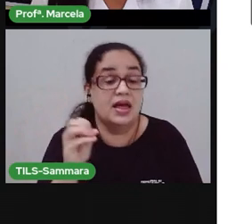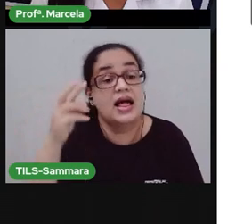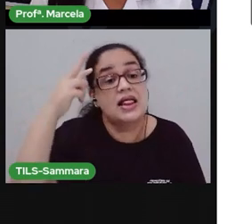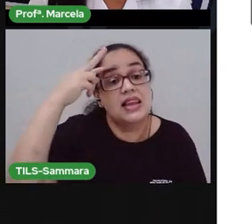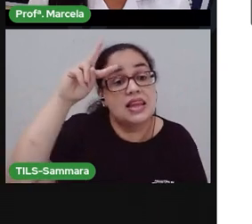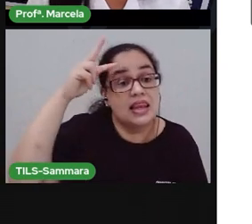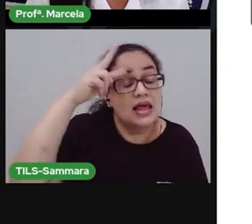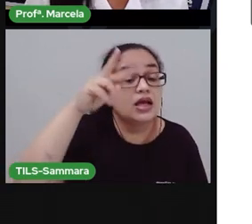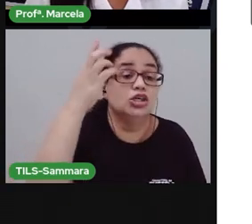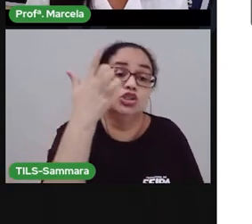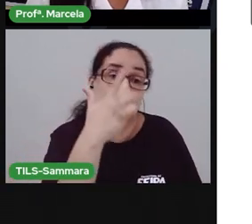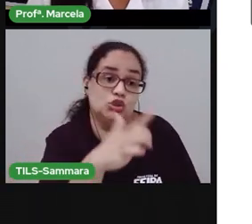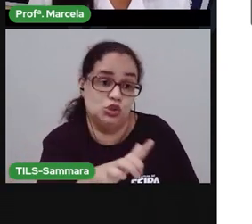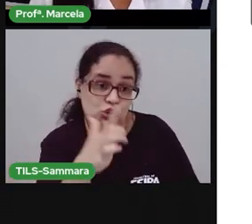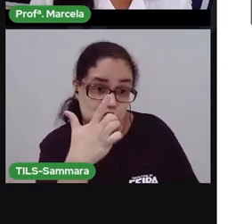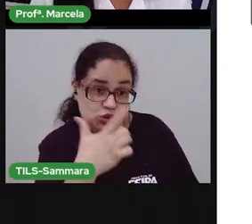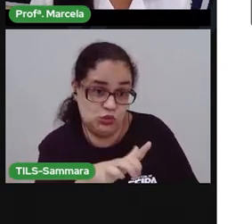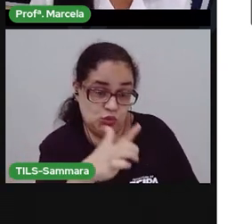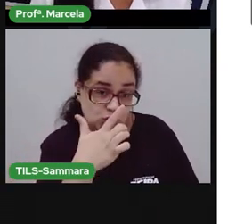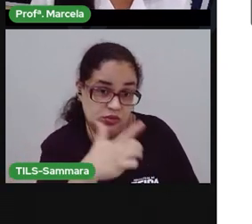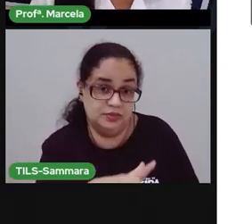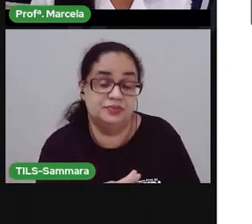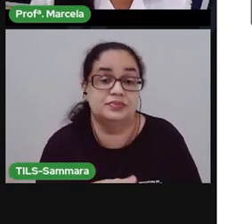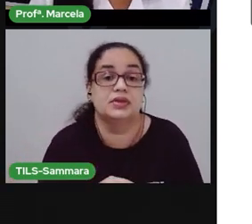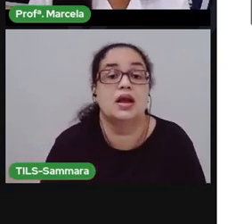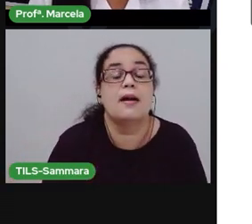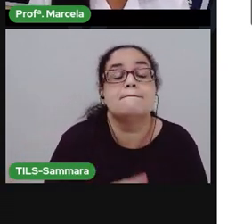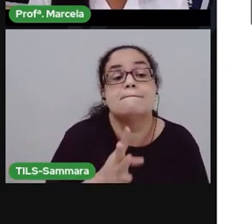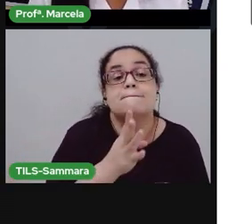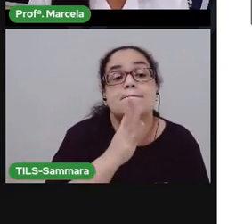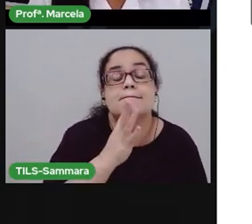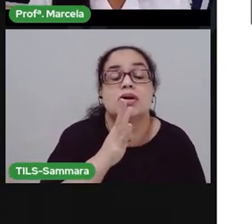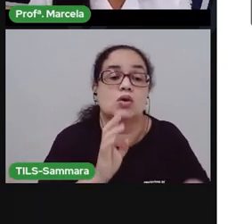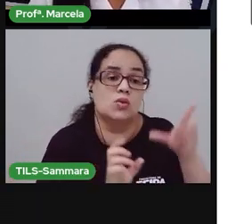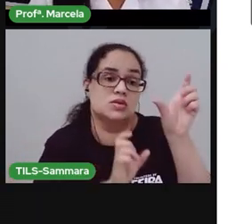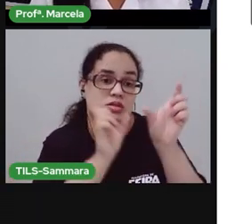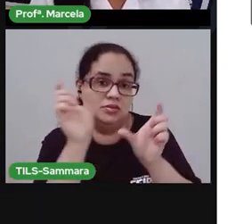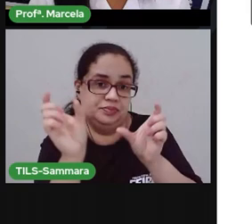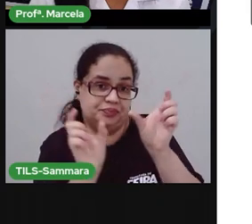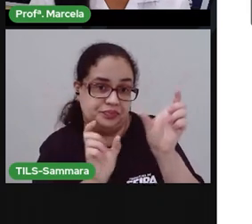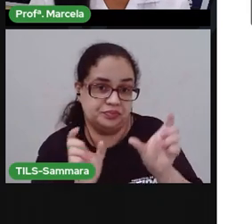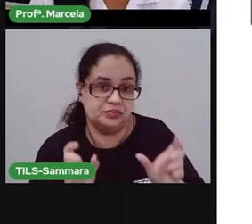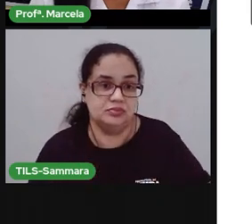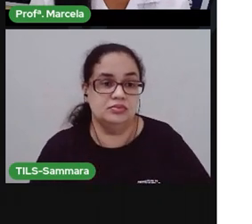ler ele novamente para reconhecer a estrutura dele, tá bom?